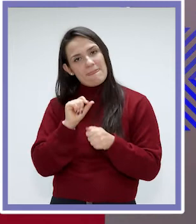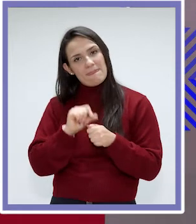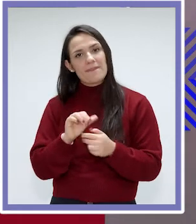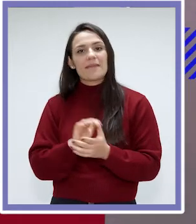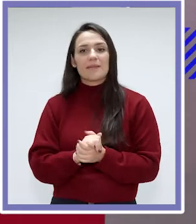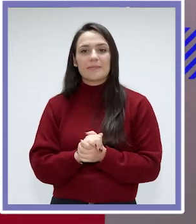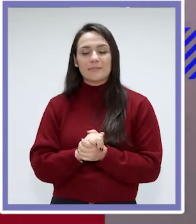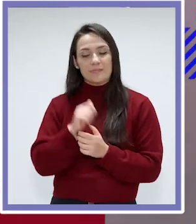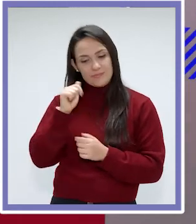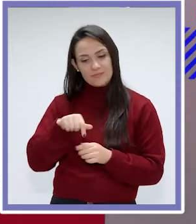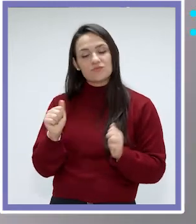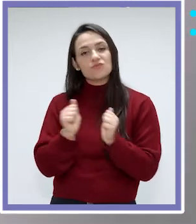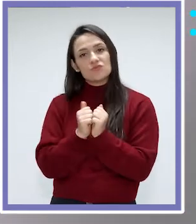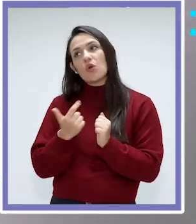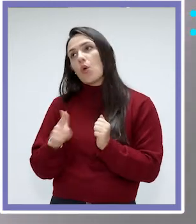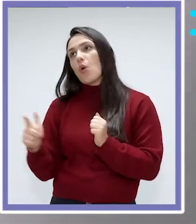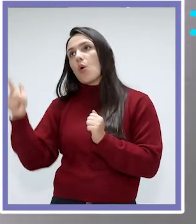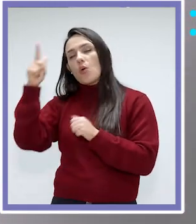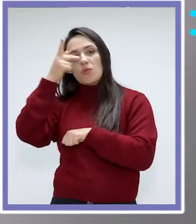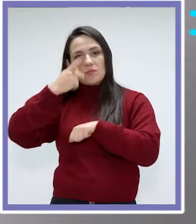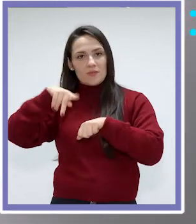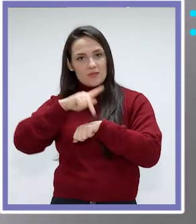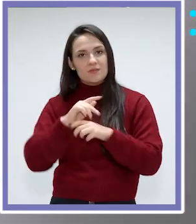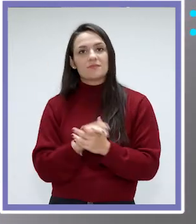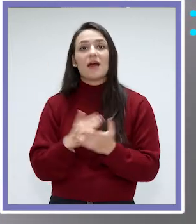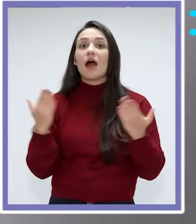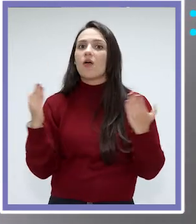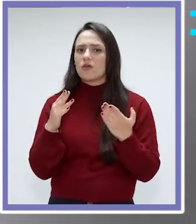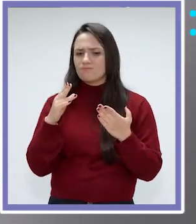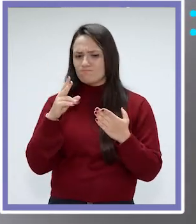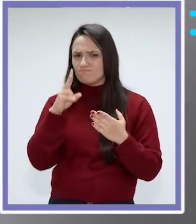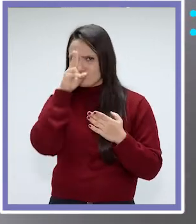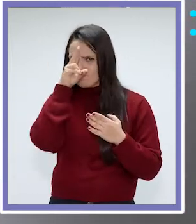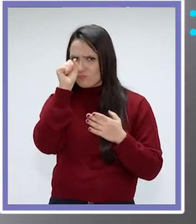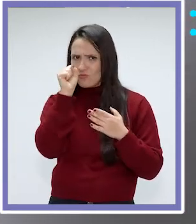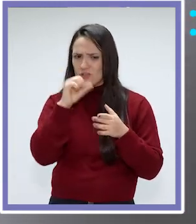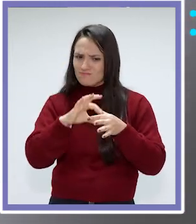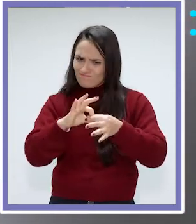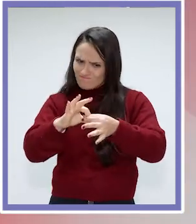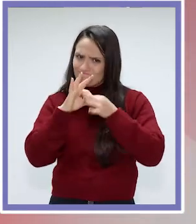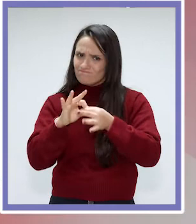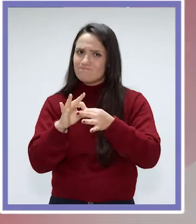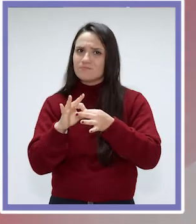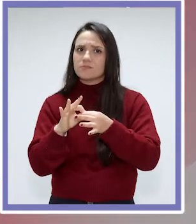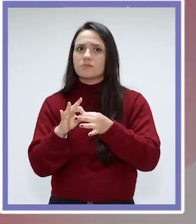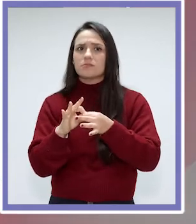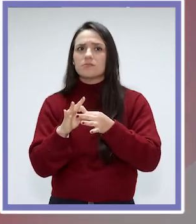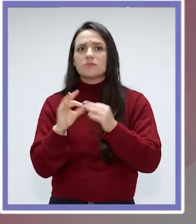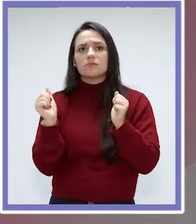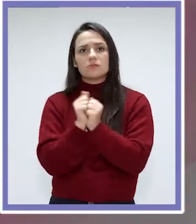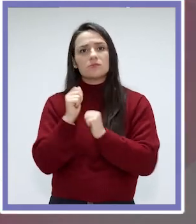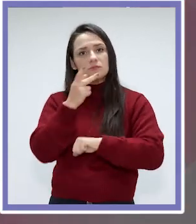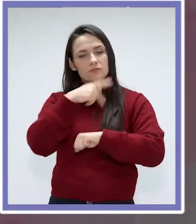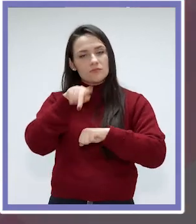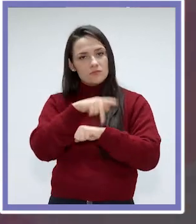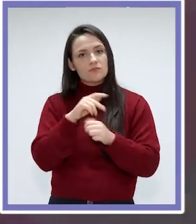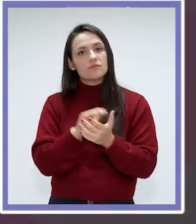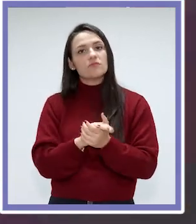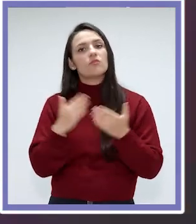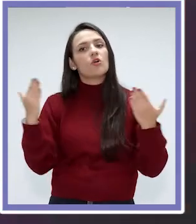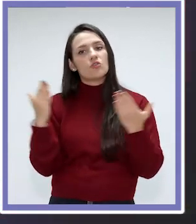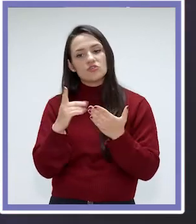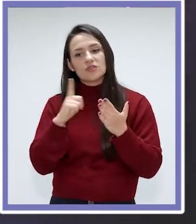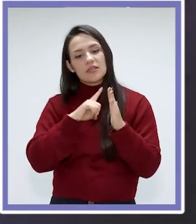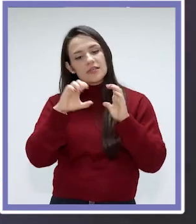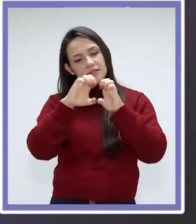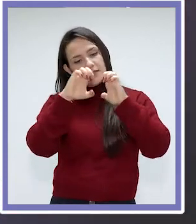também com os outros países. E criamos uma relação bastante forte com esses outros países. Então, hoje nós temos